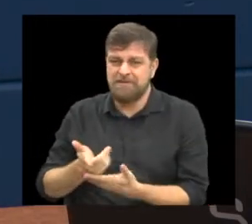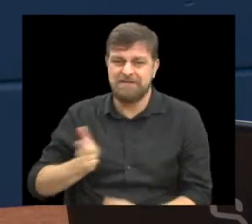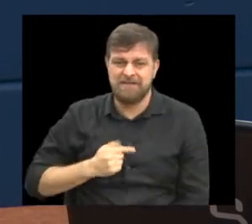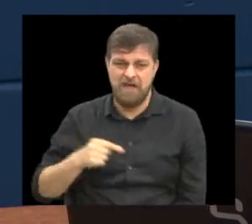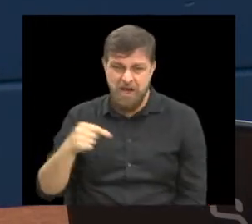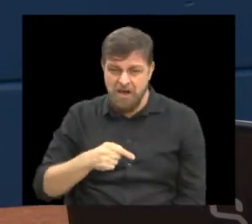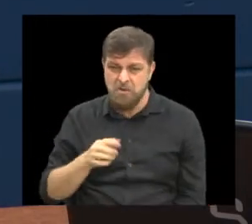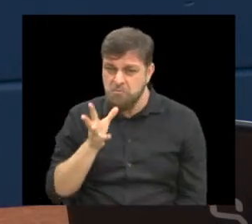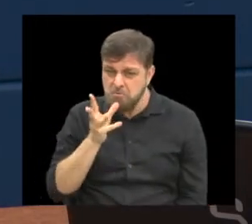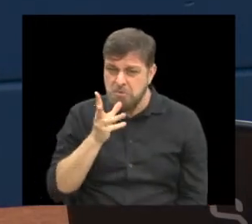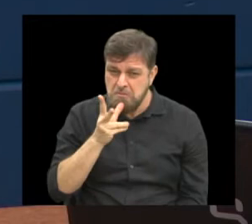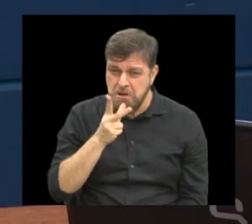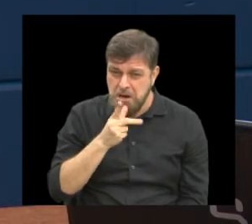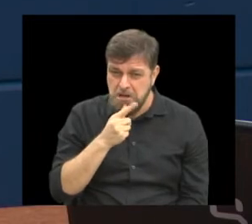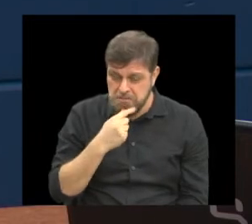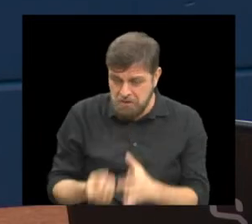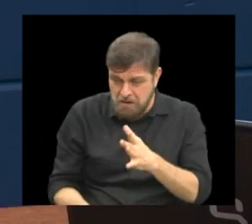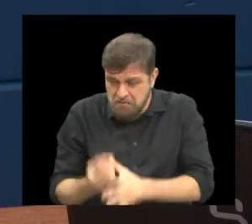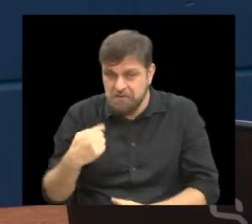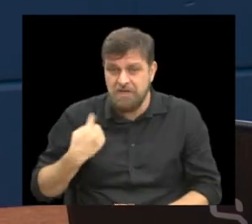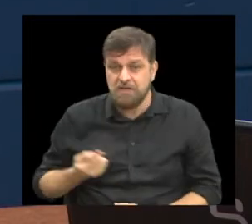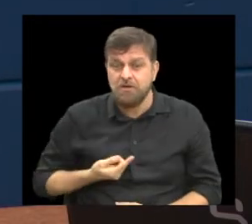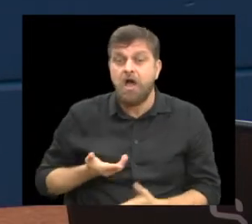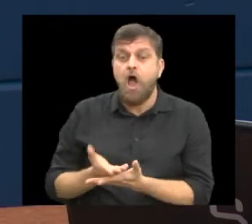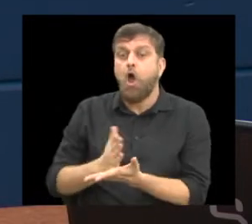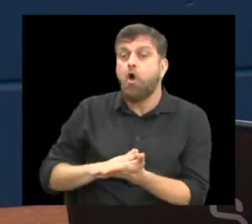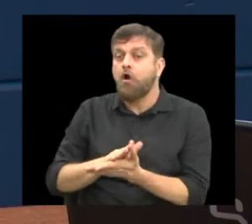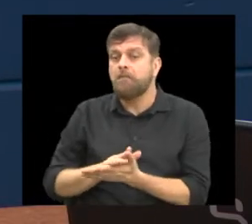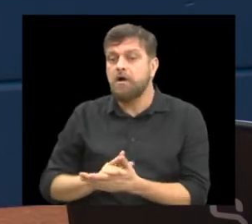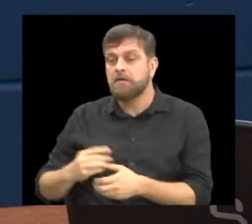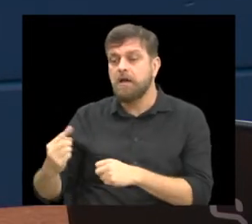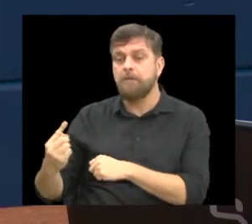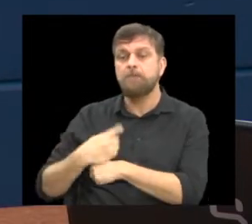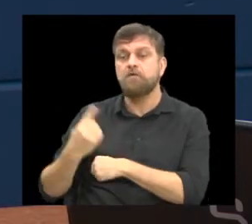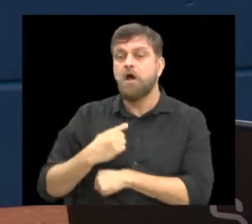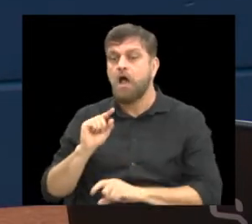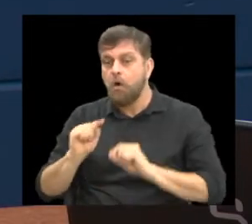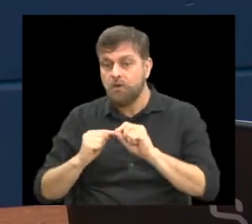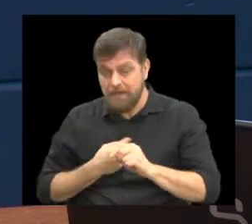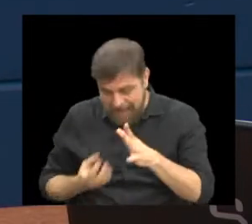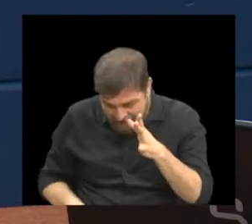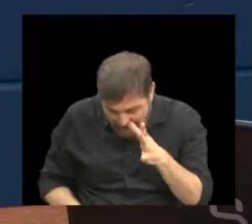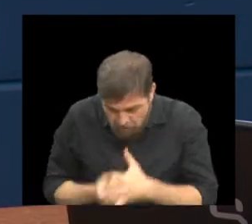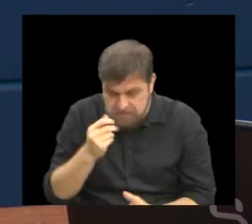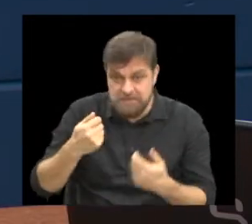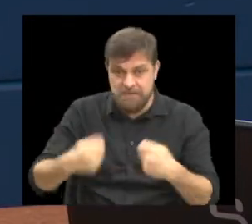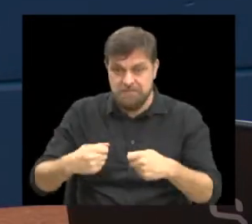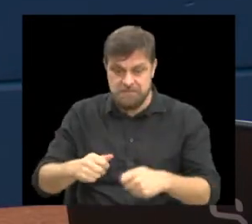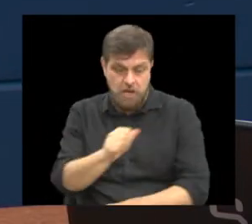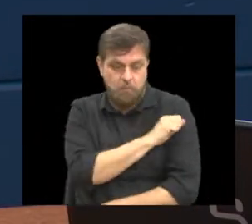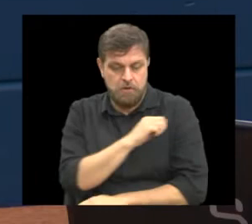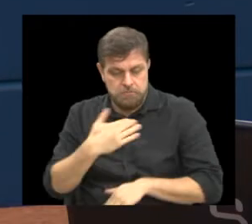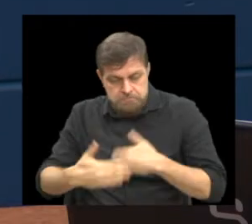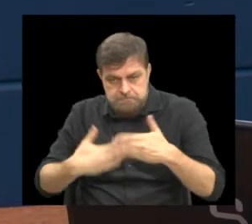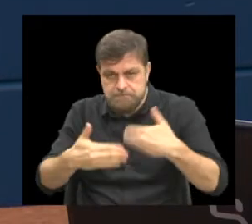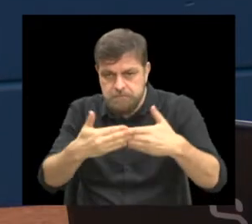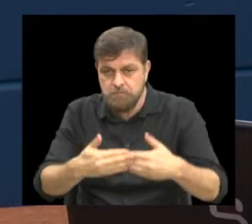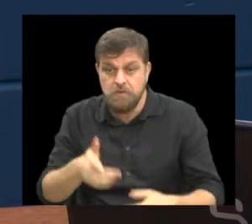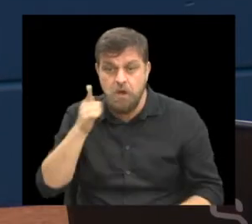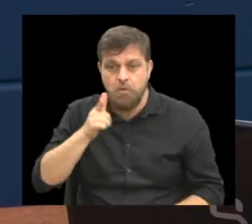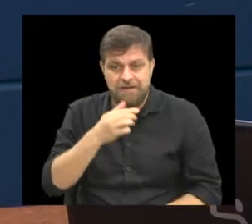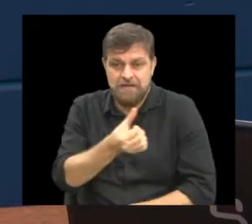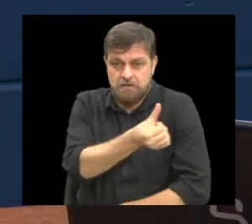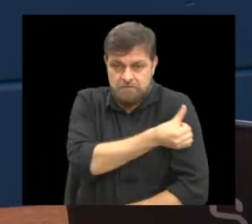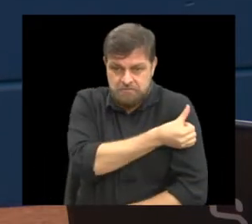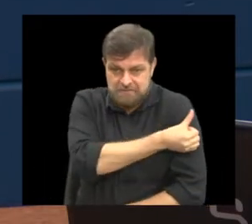ele vai demorar para que isso aconteça. Nós nos incomodamos muito que isso aconteça, para que a gente consiga um 6º ano